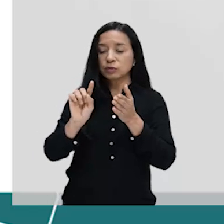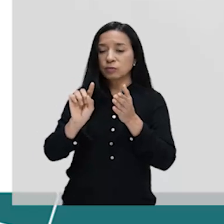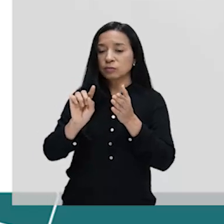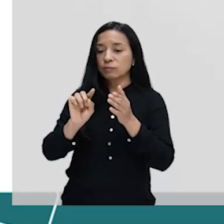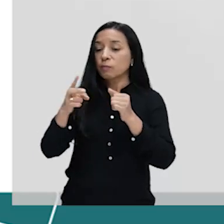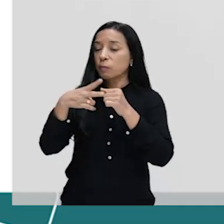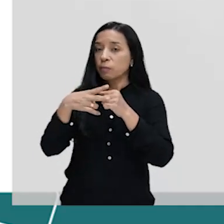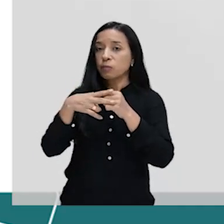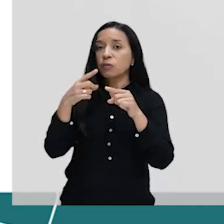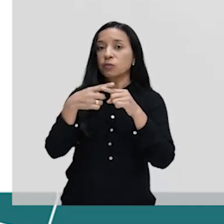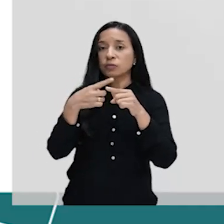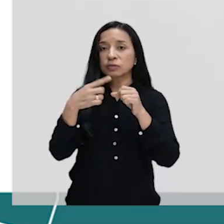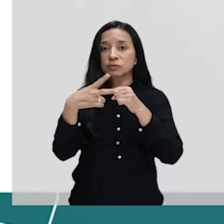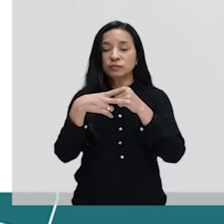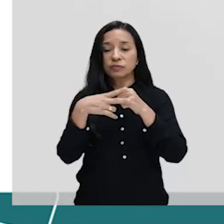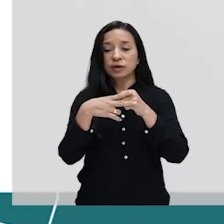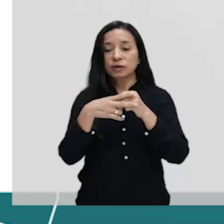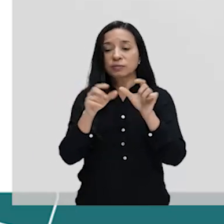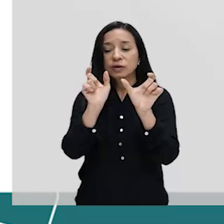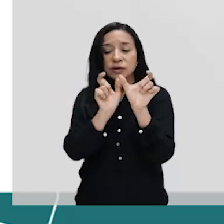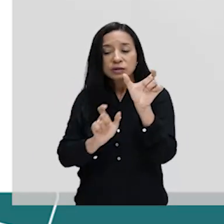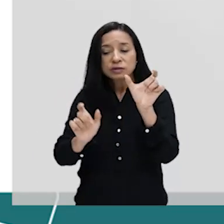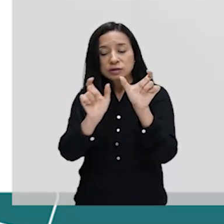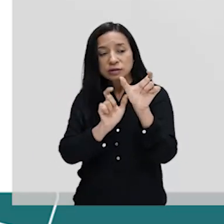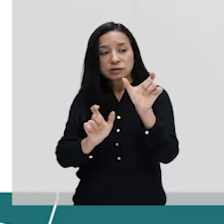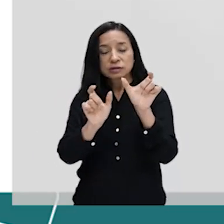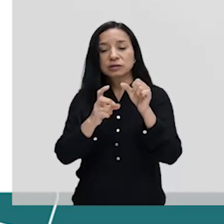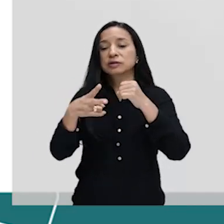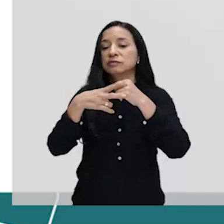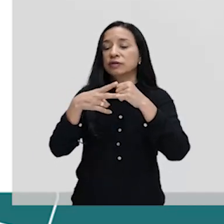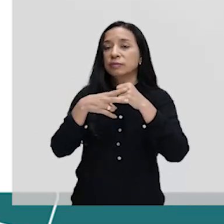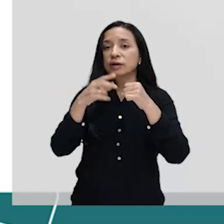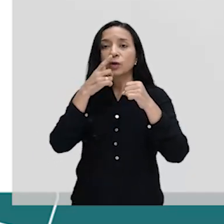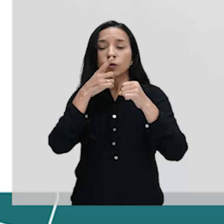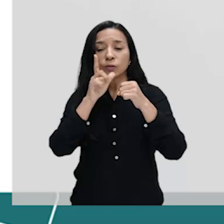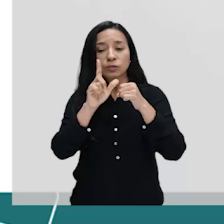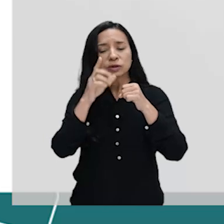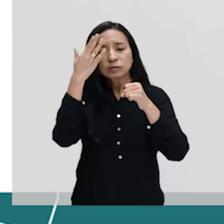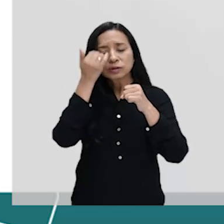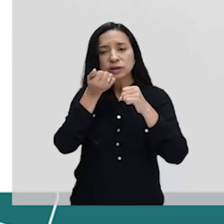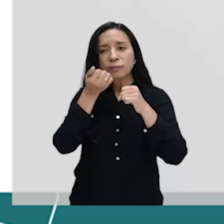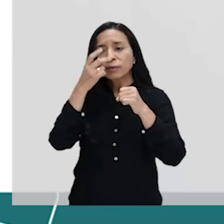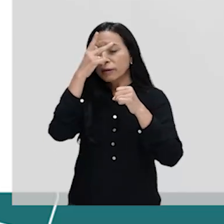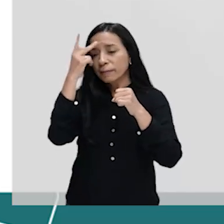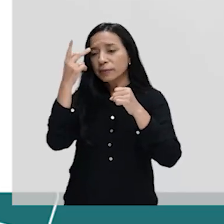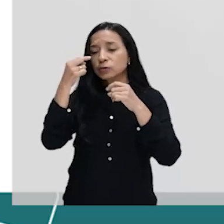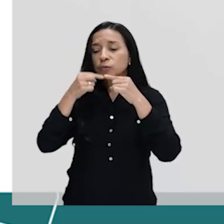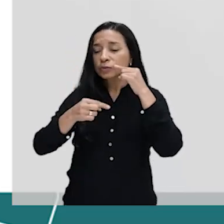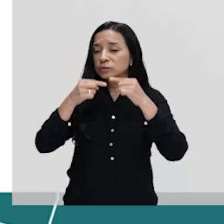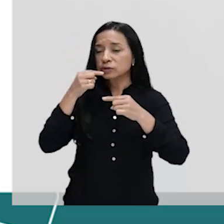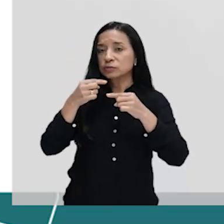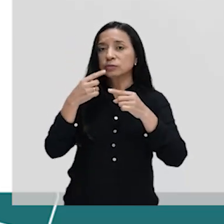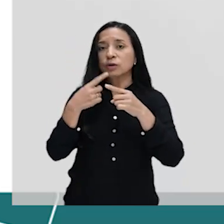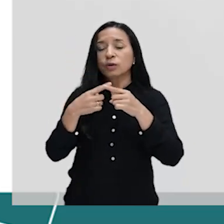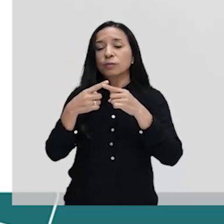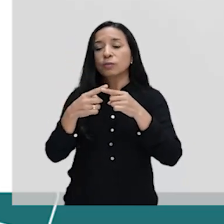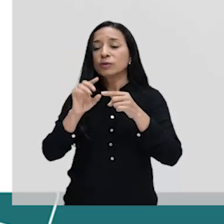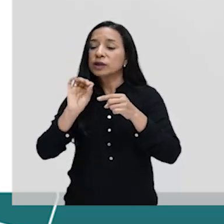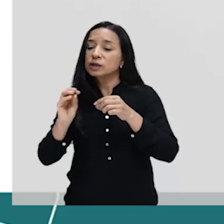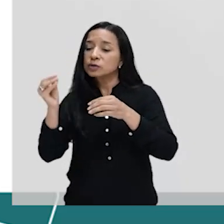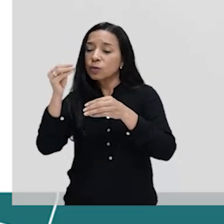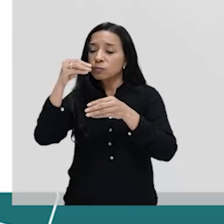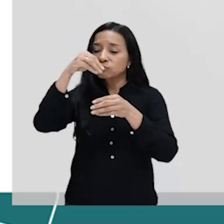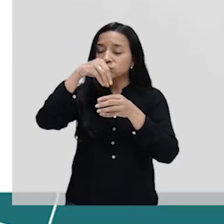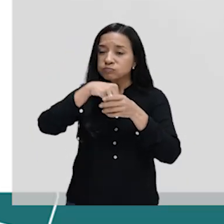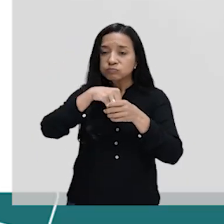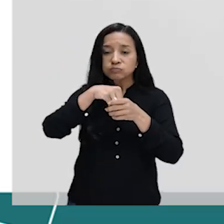do verbo, das desinências verbais, eu consigo identificar a pessoa do discurso. Por quê? Porque ali só vai caber aquela pessoa do